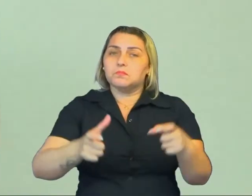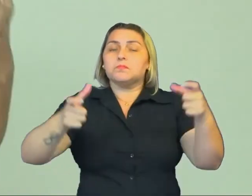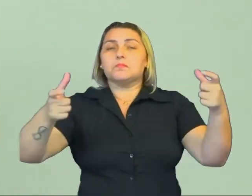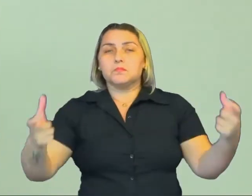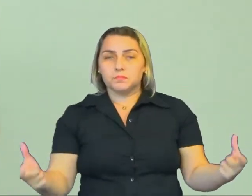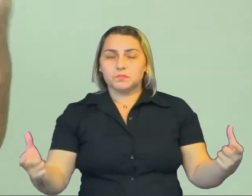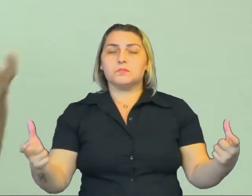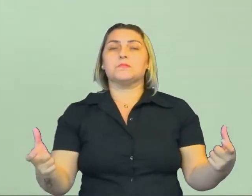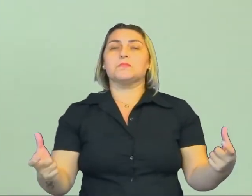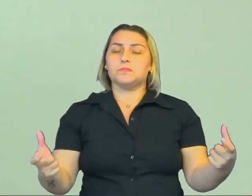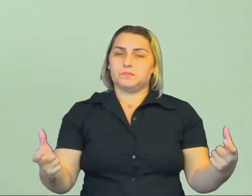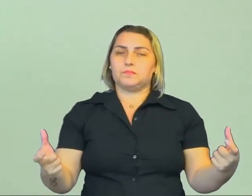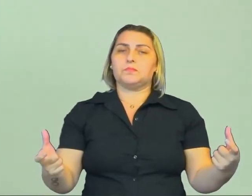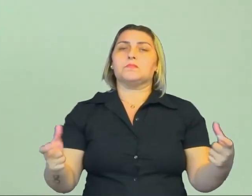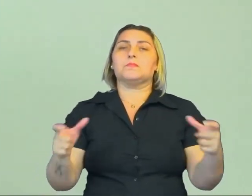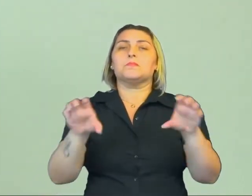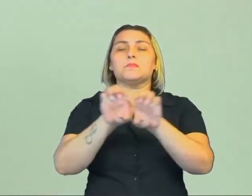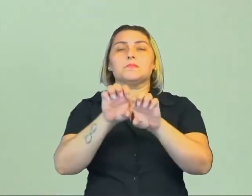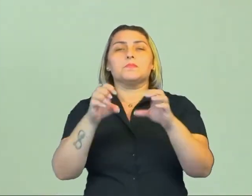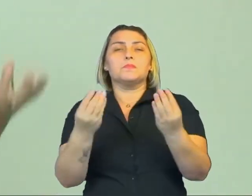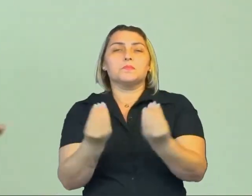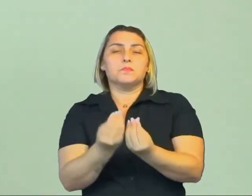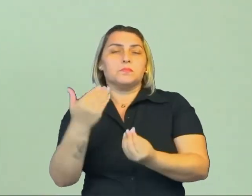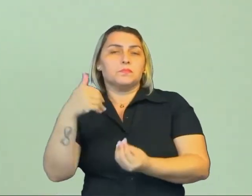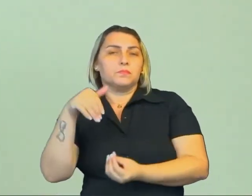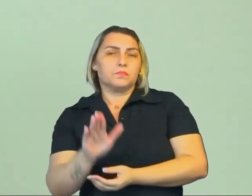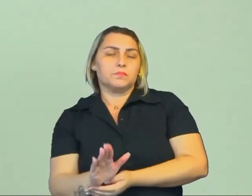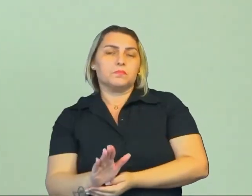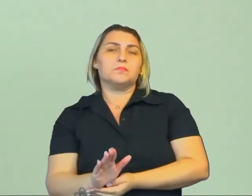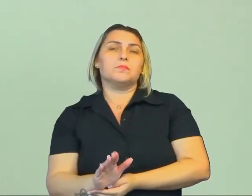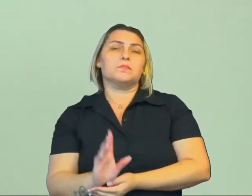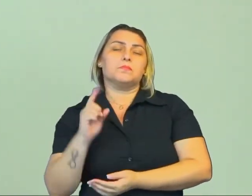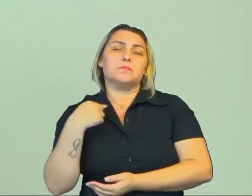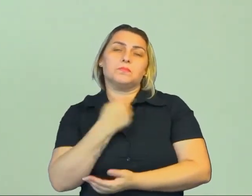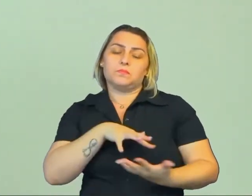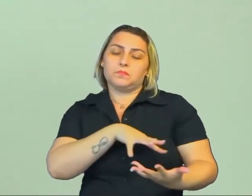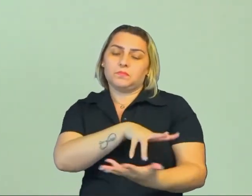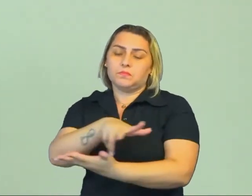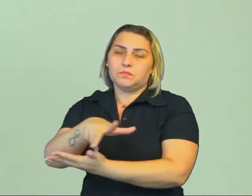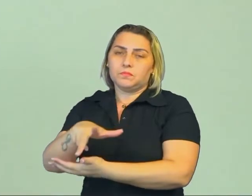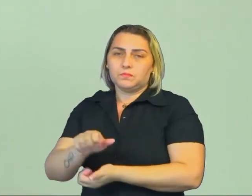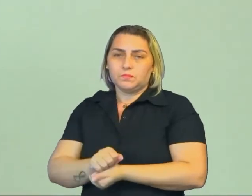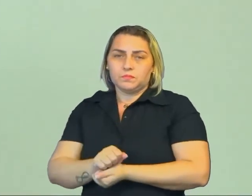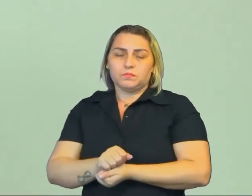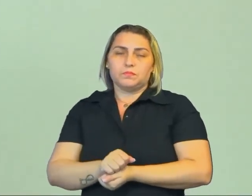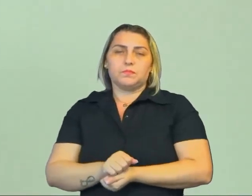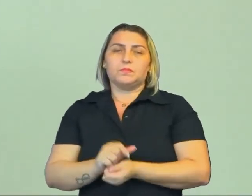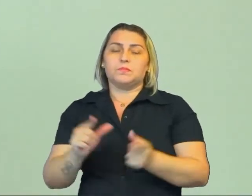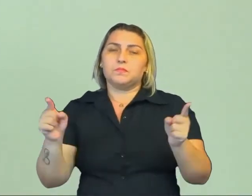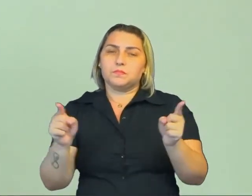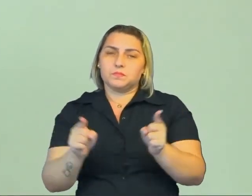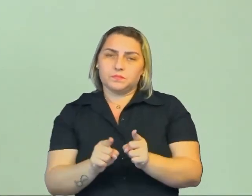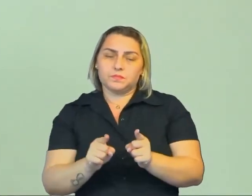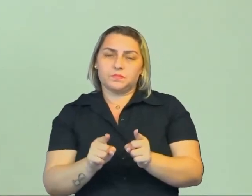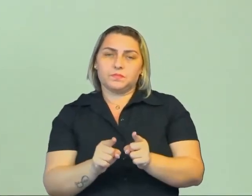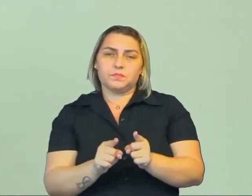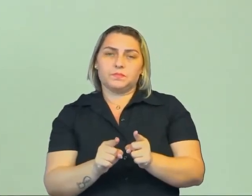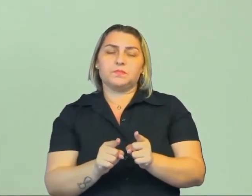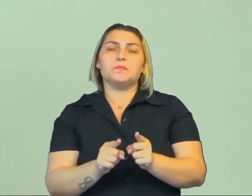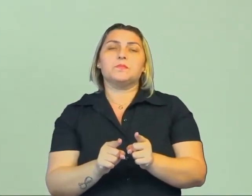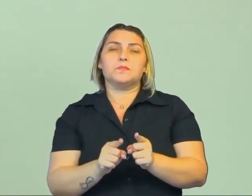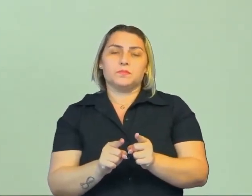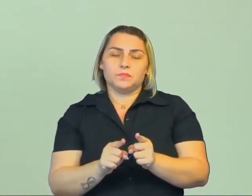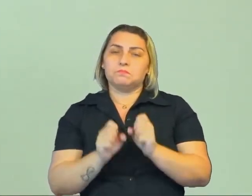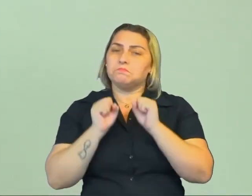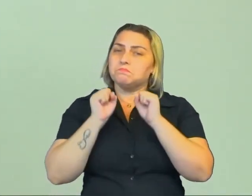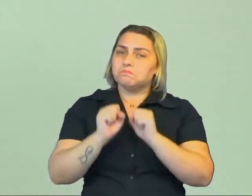maior, mais ecossistemas, mais biomas, formam o nosso planeta inteiro. Então, pequenos